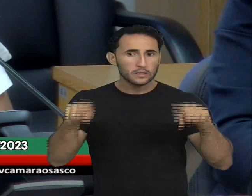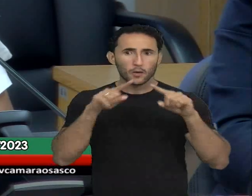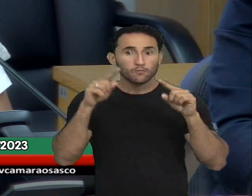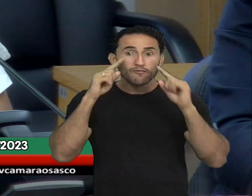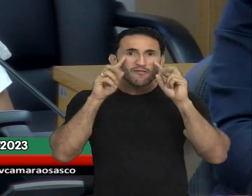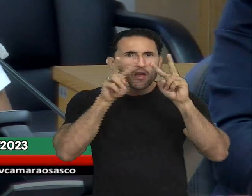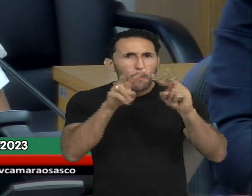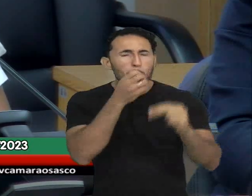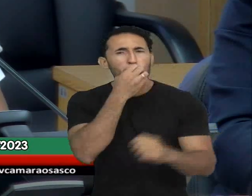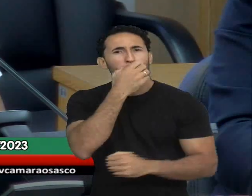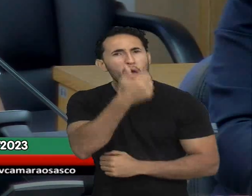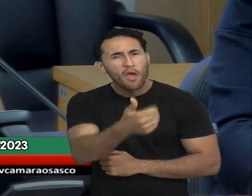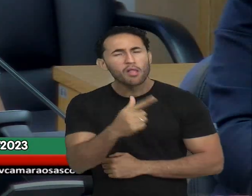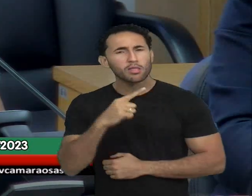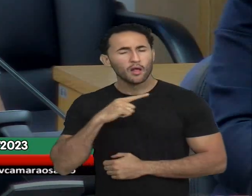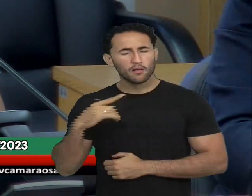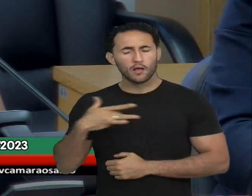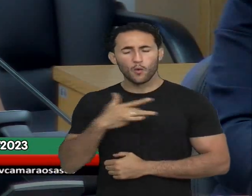assim bem,